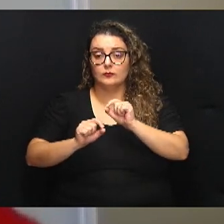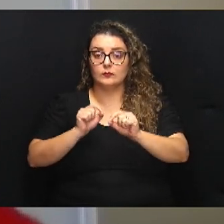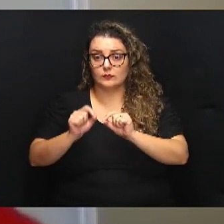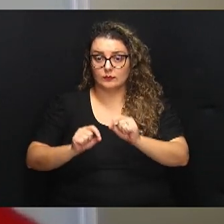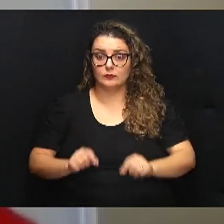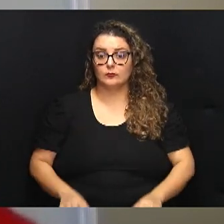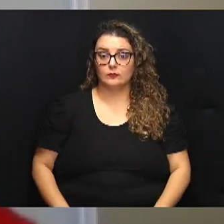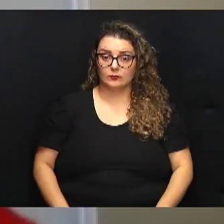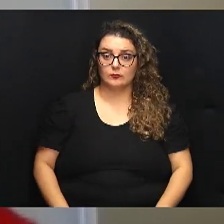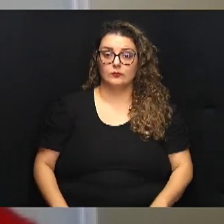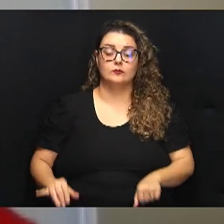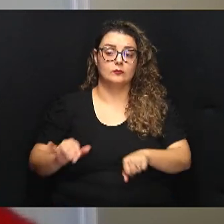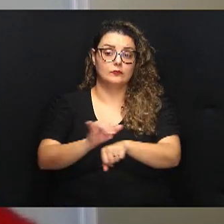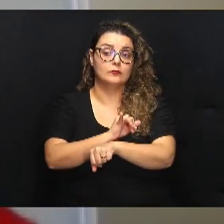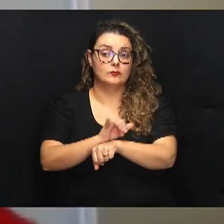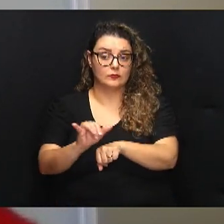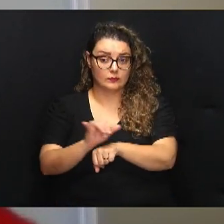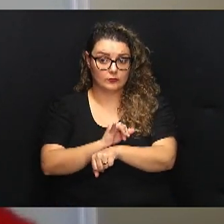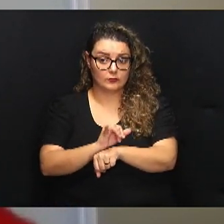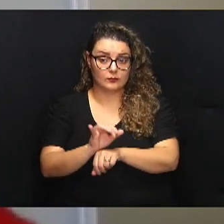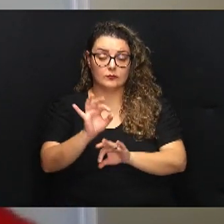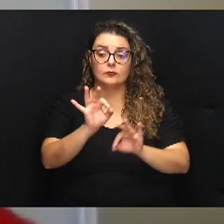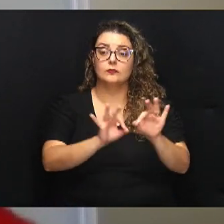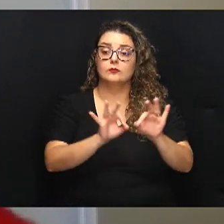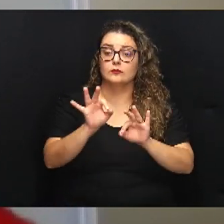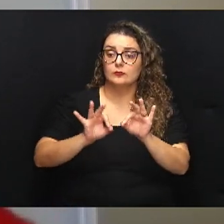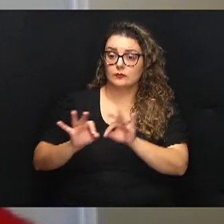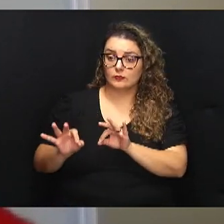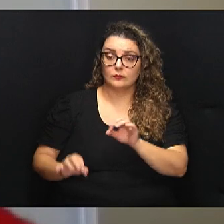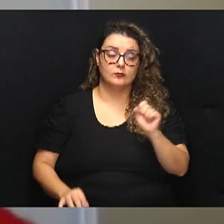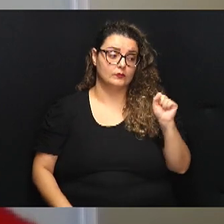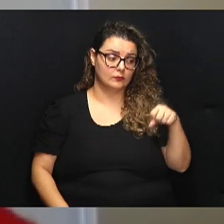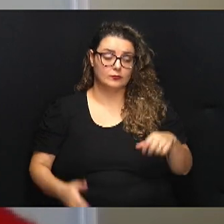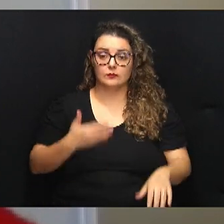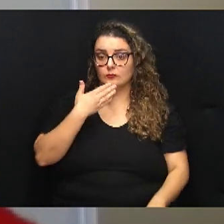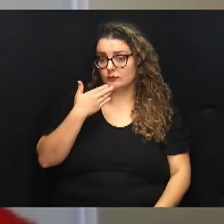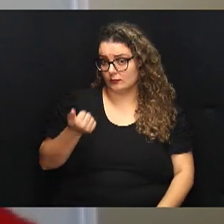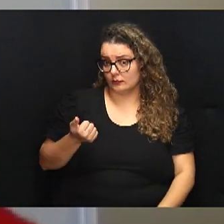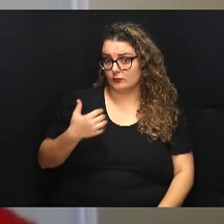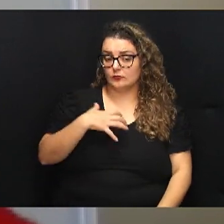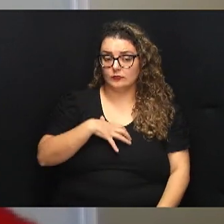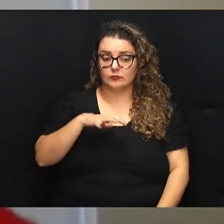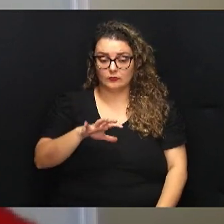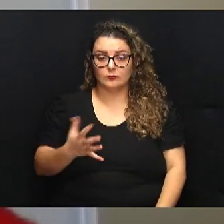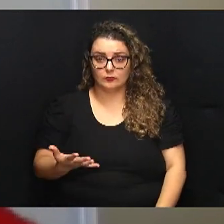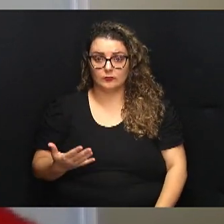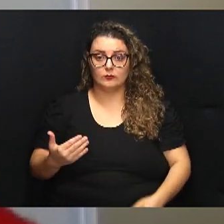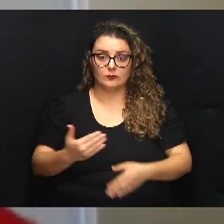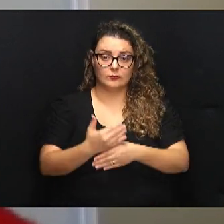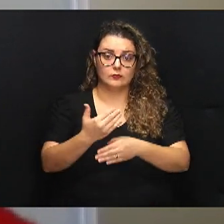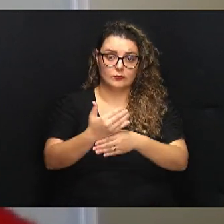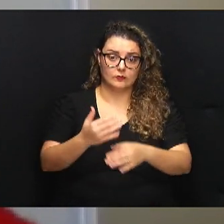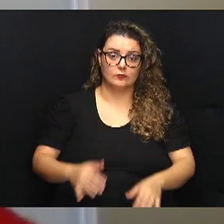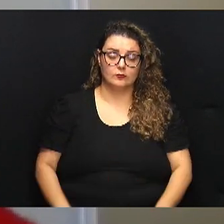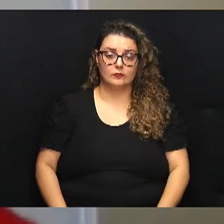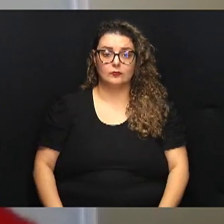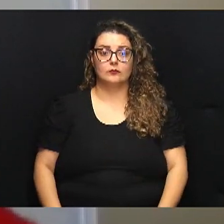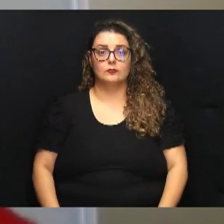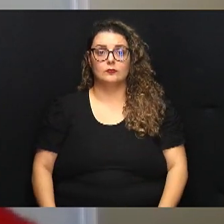num instrumento de planejamento e de melhoria da condição dos empreendimentos.